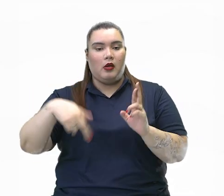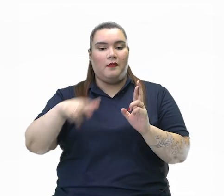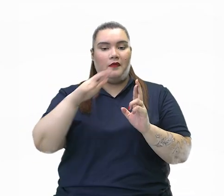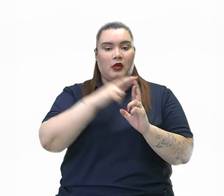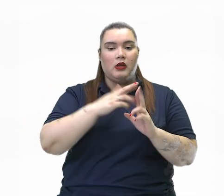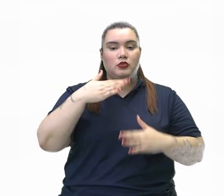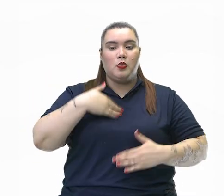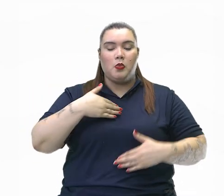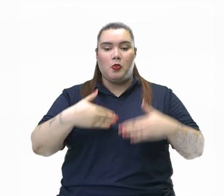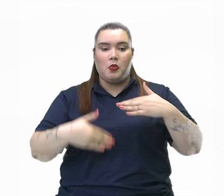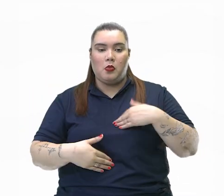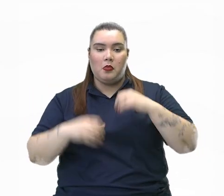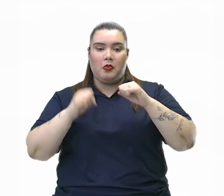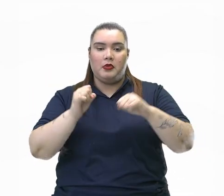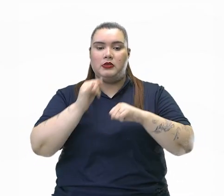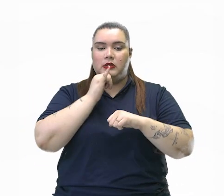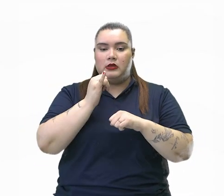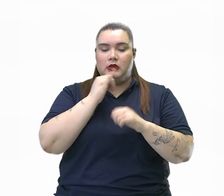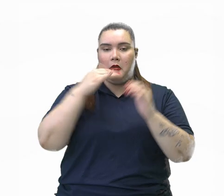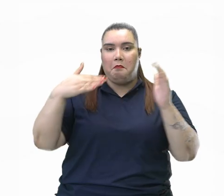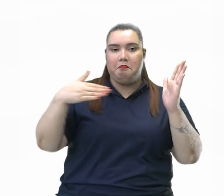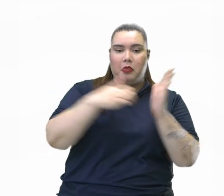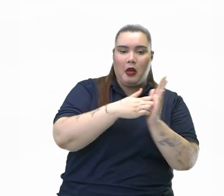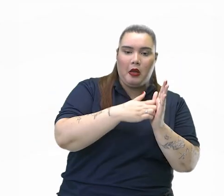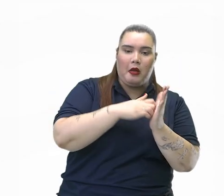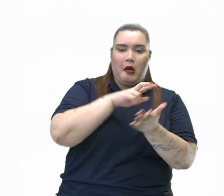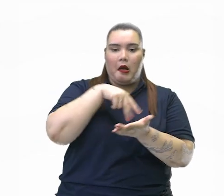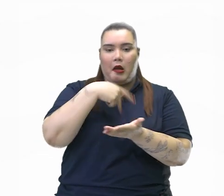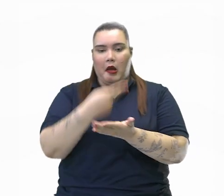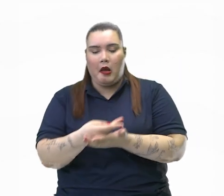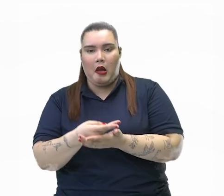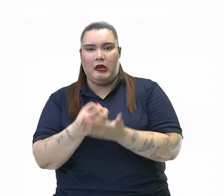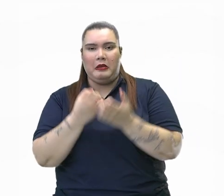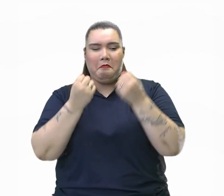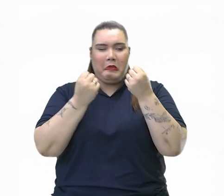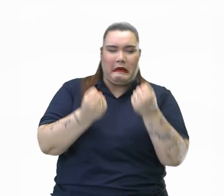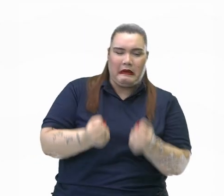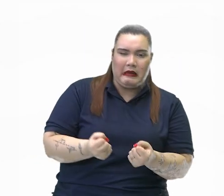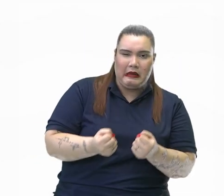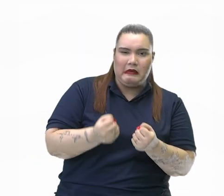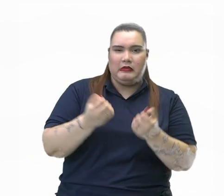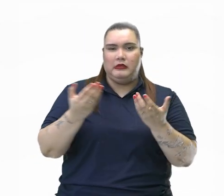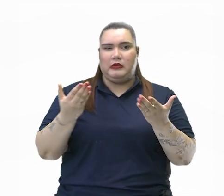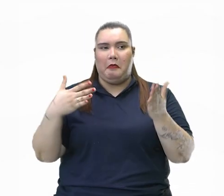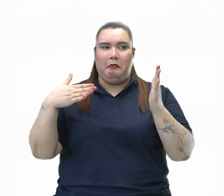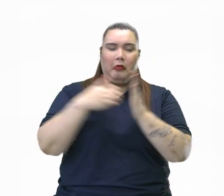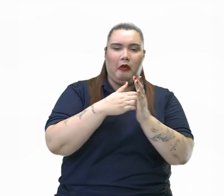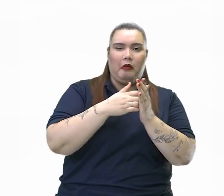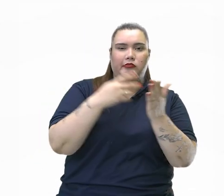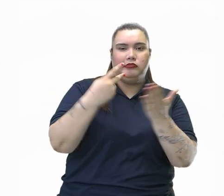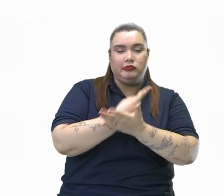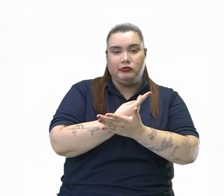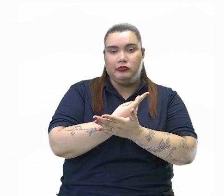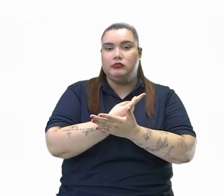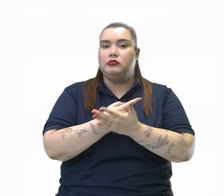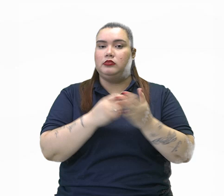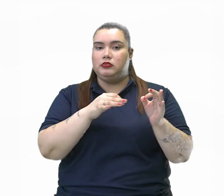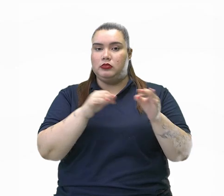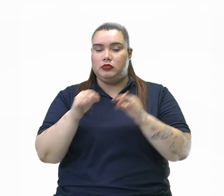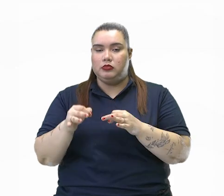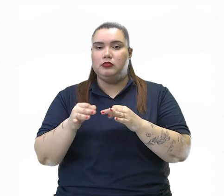corpo causado por um impacto, acidente, esforço excessivo ou trauma. Então, a palavrinha injury quer dizer